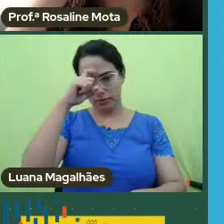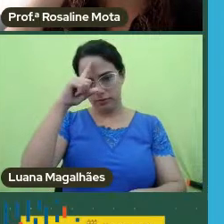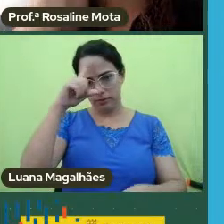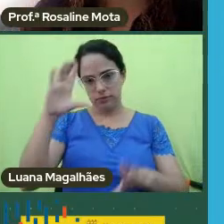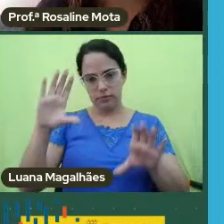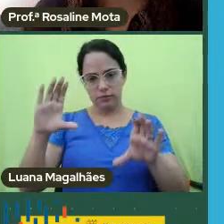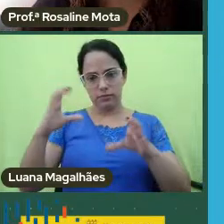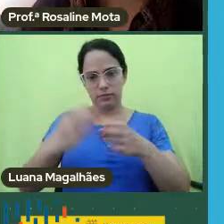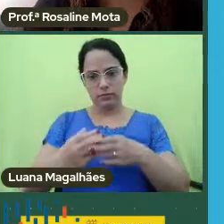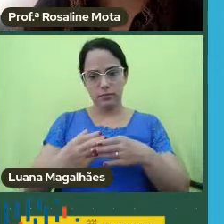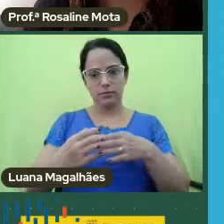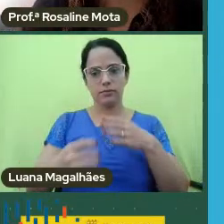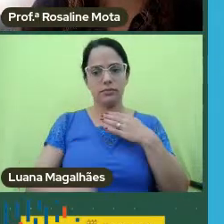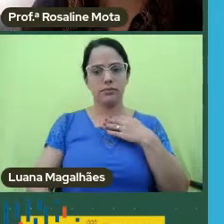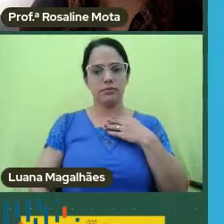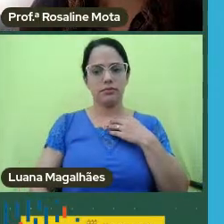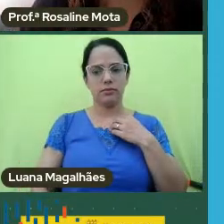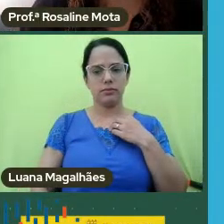muito interessante,